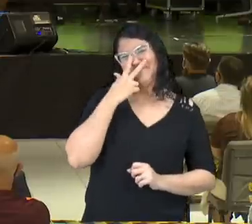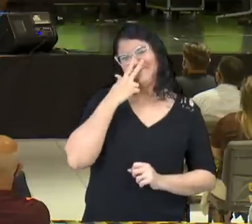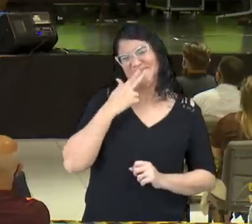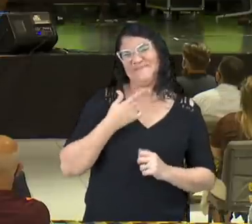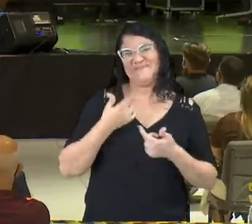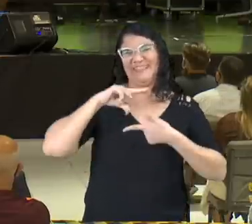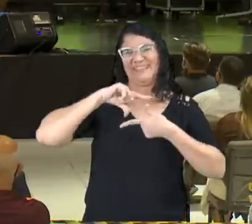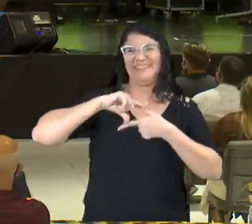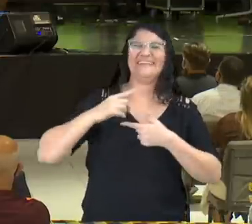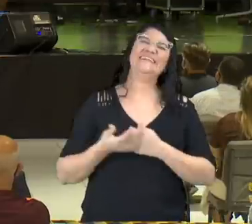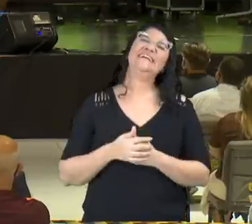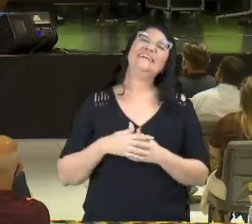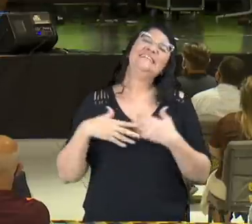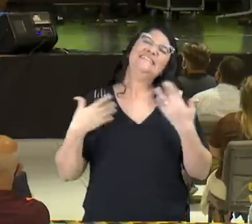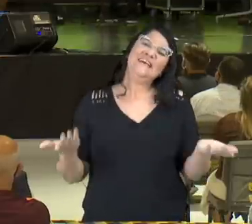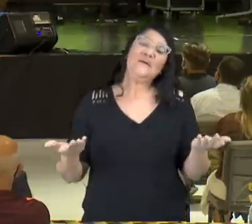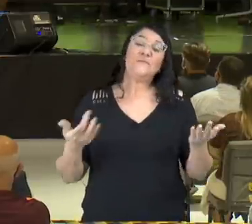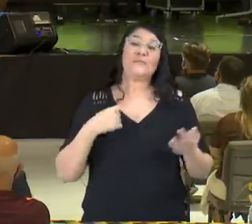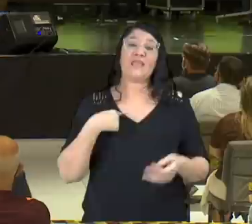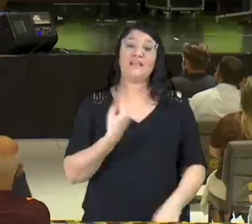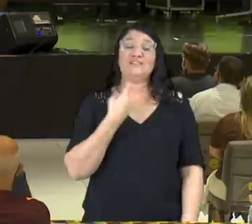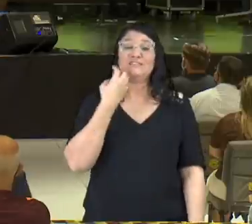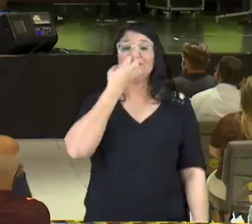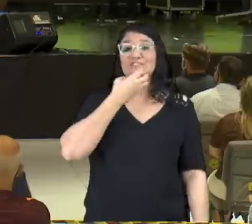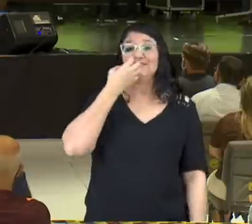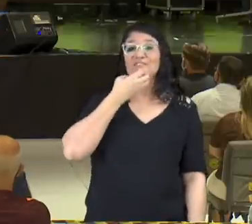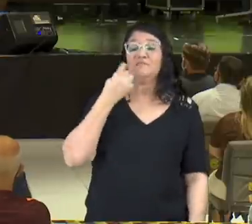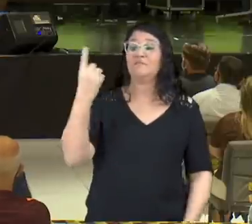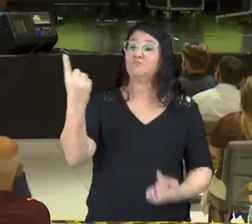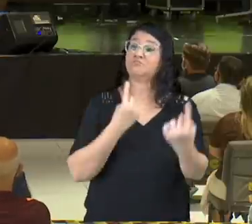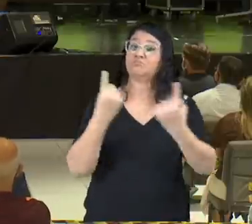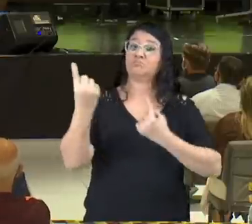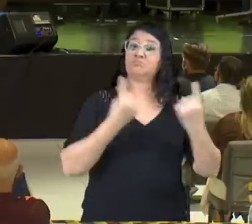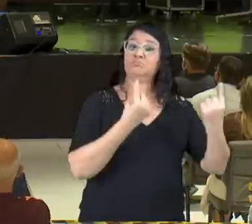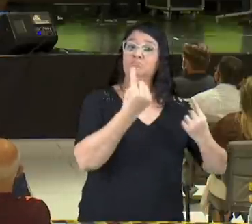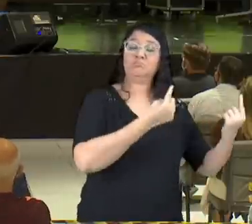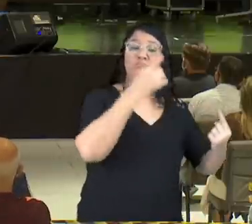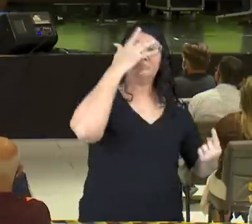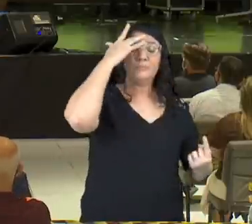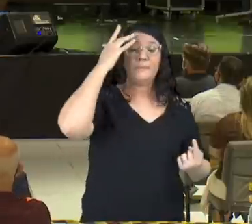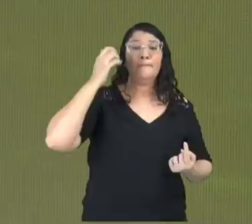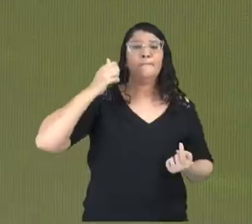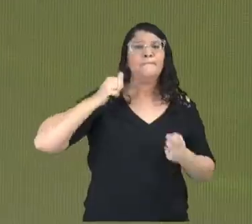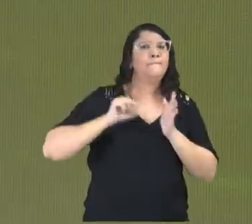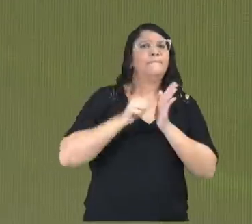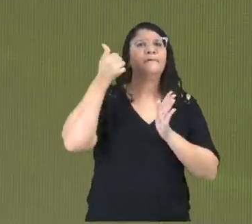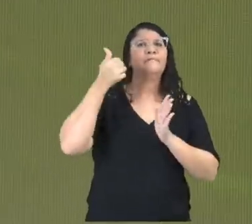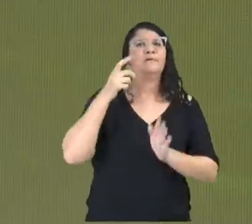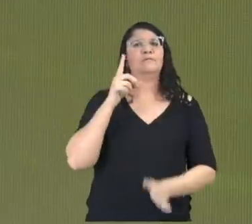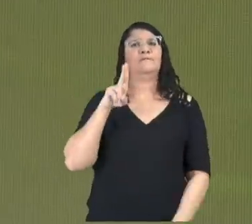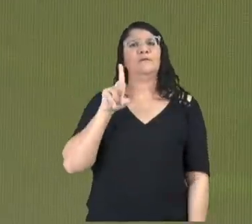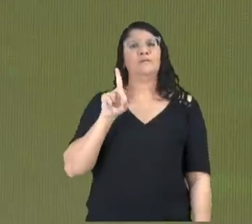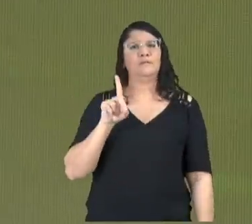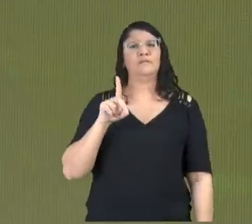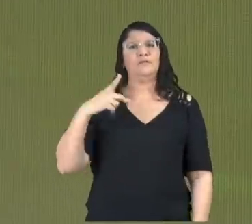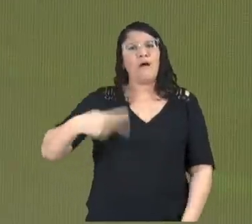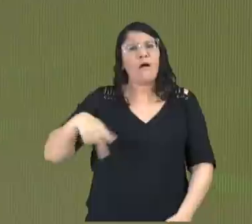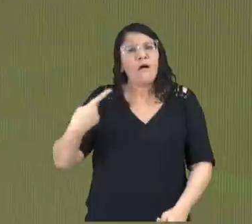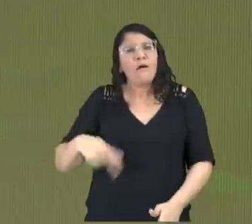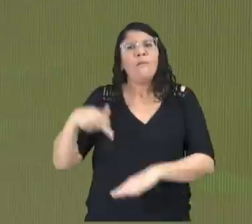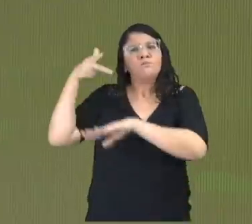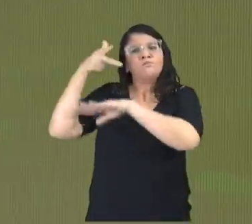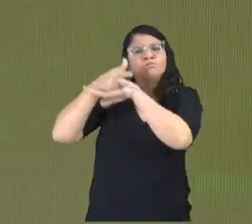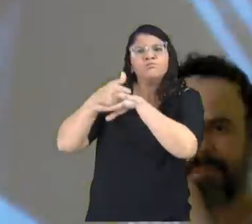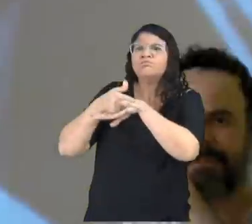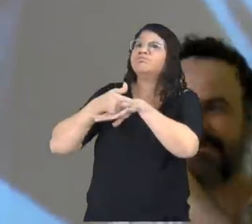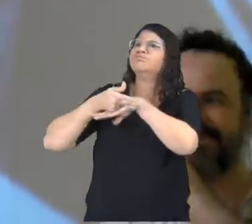Então, gente, o pessoal passava, via o nosso DVD, que tinha sido o primeiro DVD totalmente produzido aqui na Paraíba, com